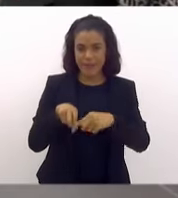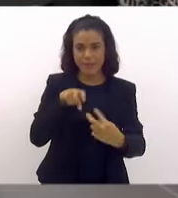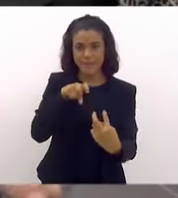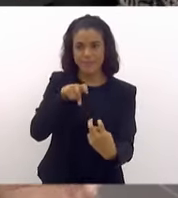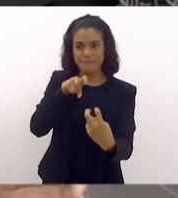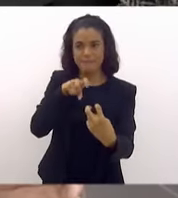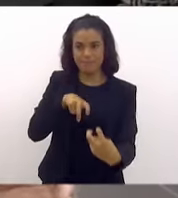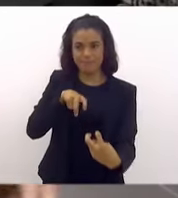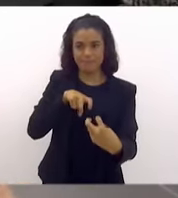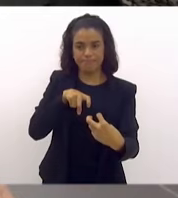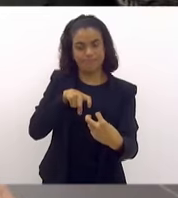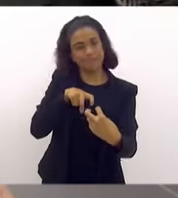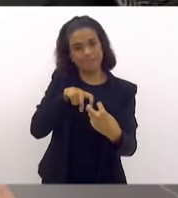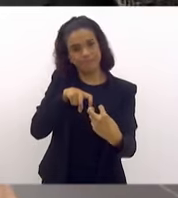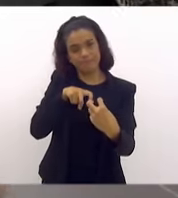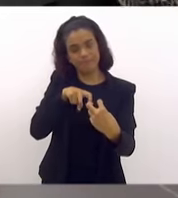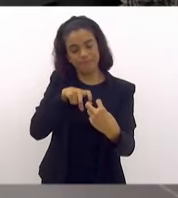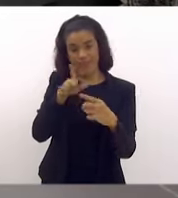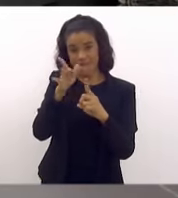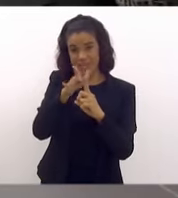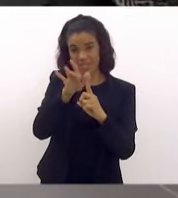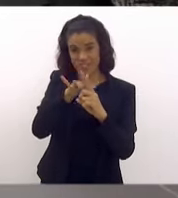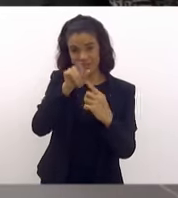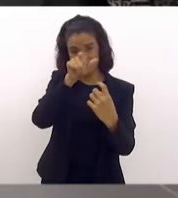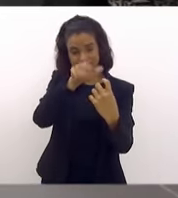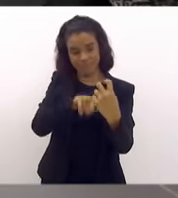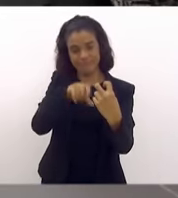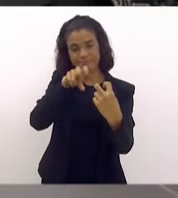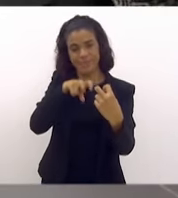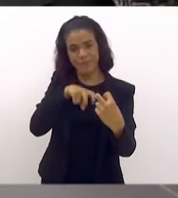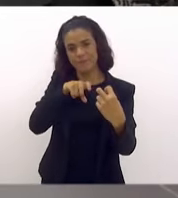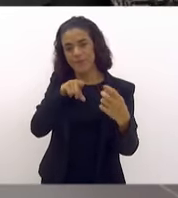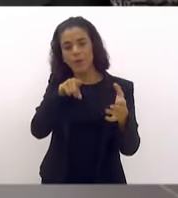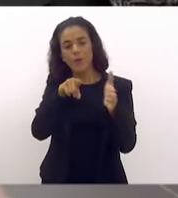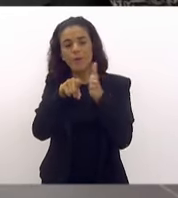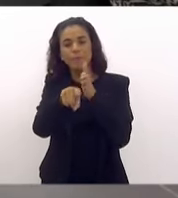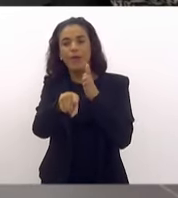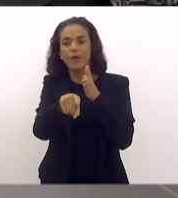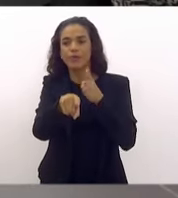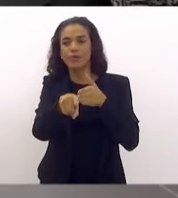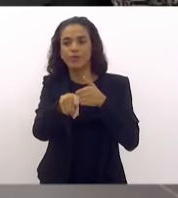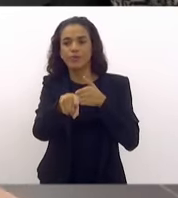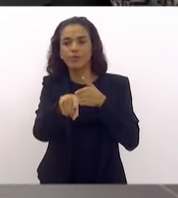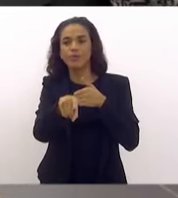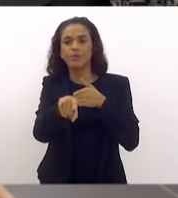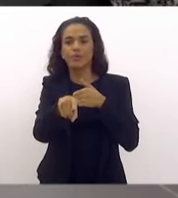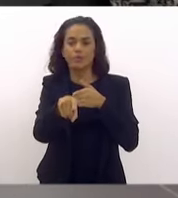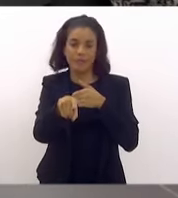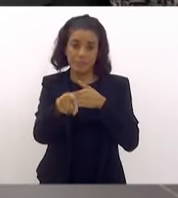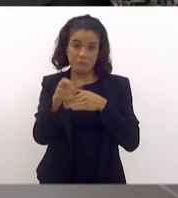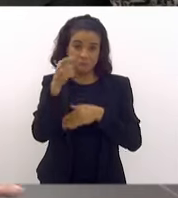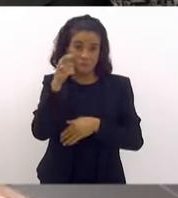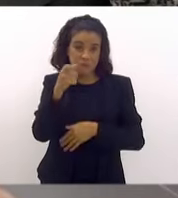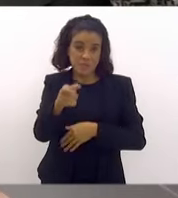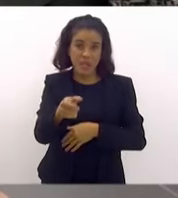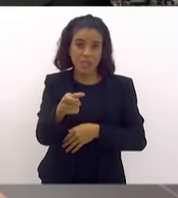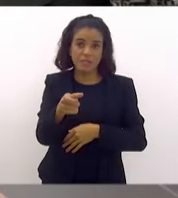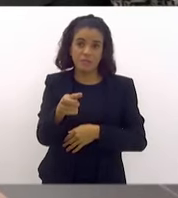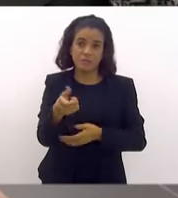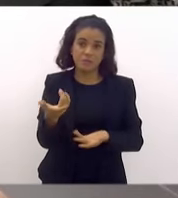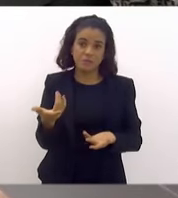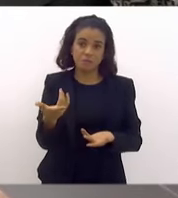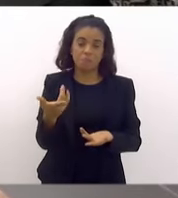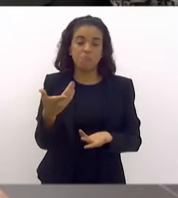vítima se senta eu faço uma pergunta que eu acho extremamente interessante para afastar qualquer possibilidade